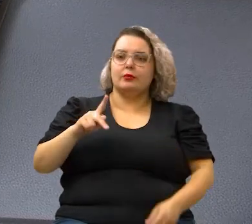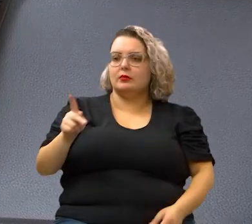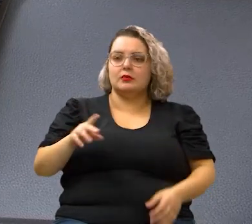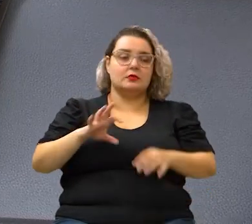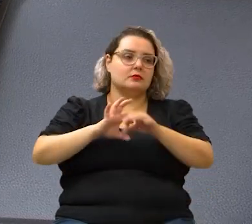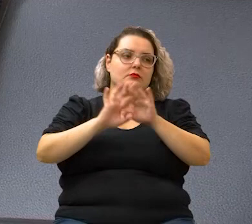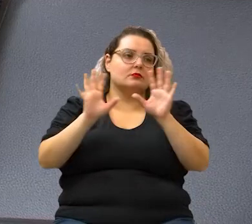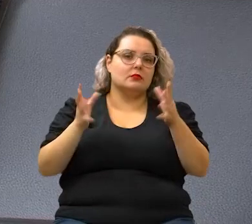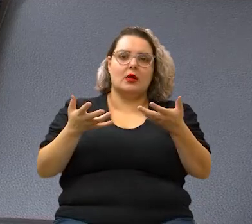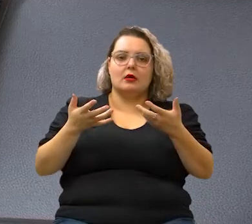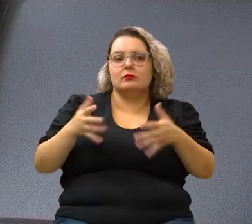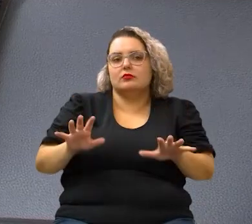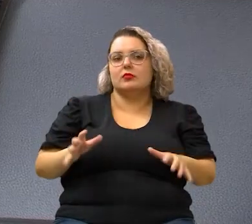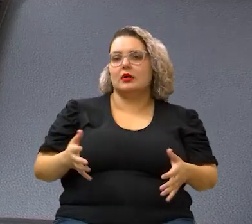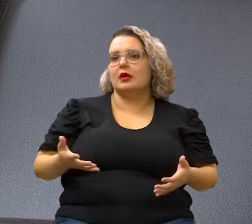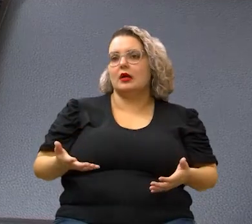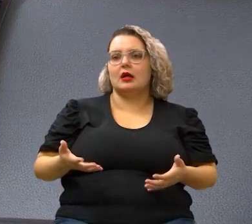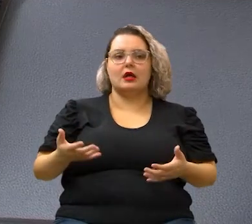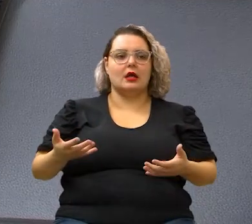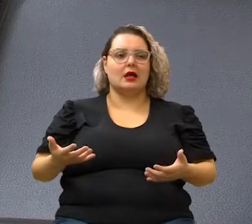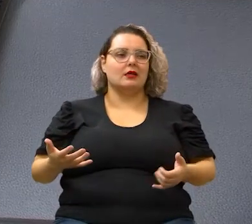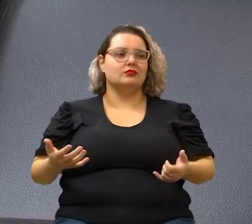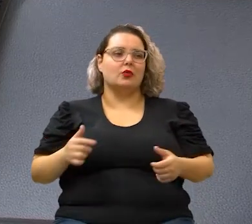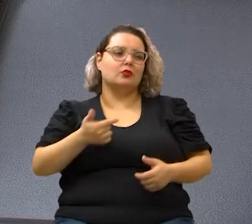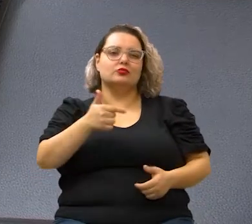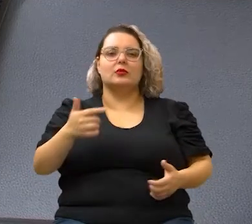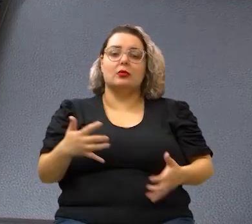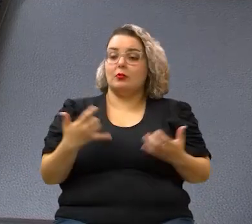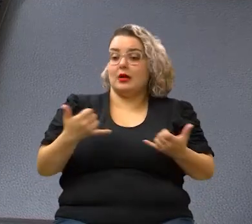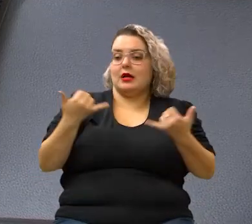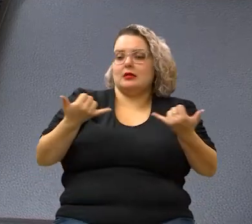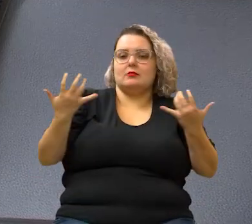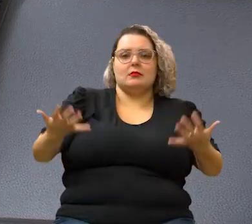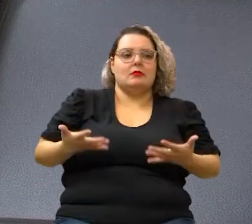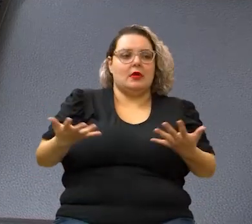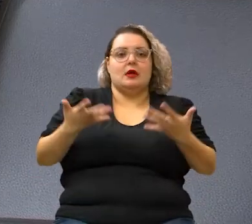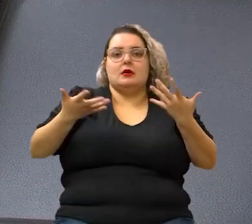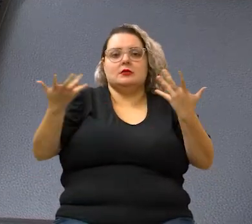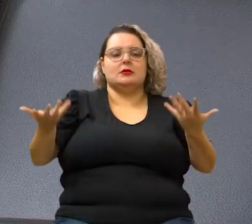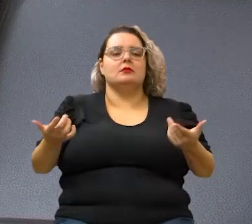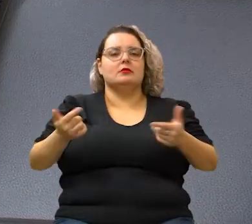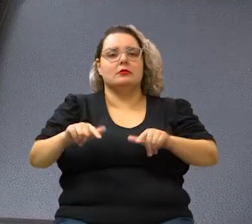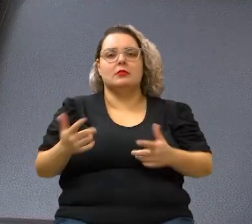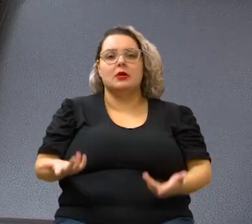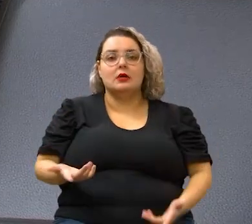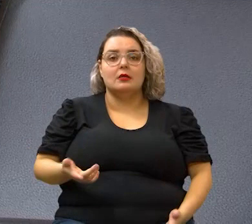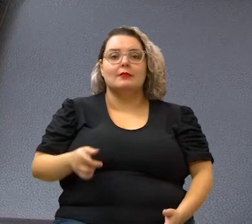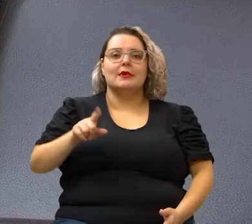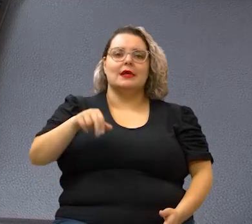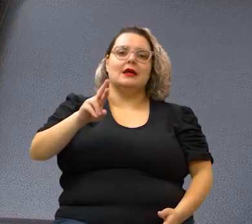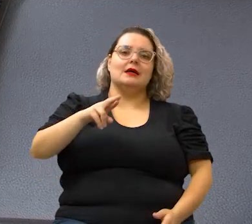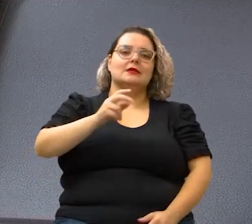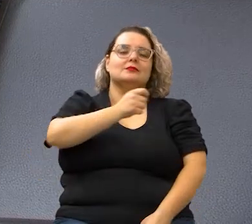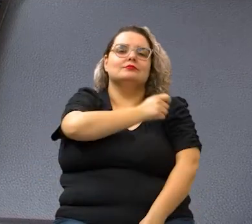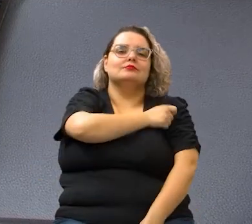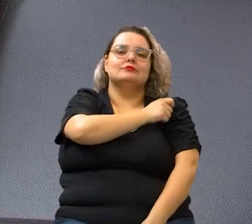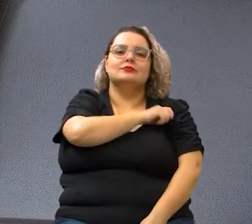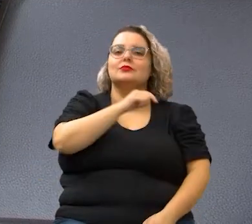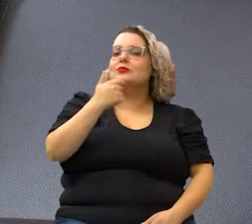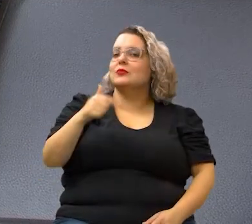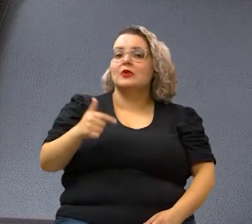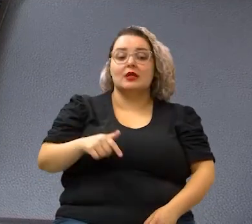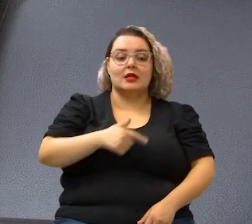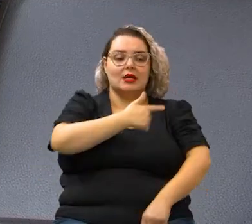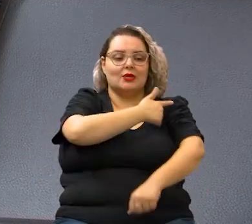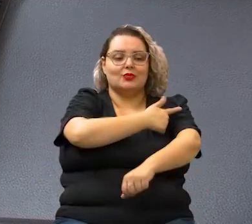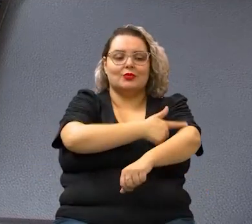se deixou levar ou porque ele não está mais animado com o ambiente. É por conta do aluno. Esses alunos não estão recebendo a educação